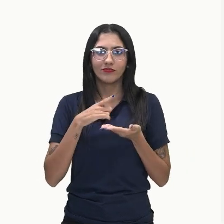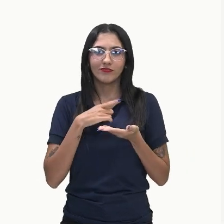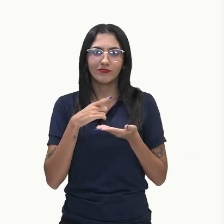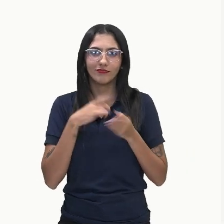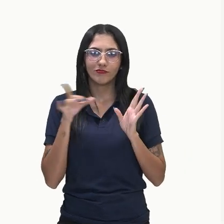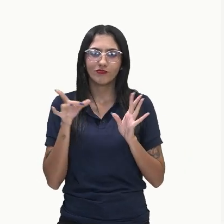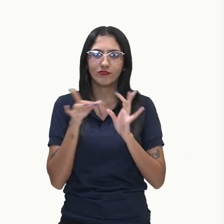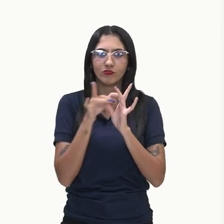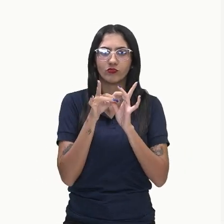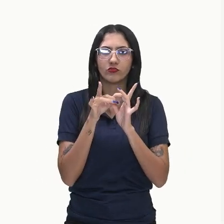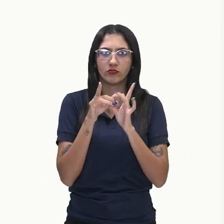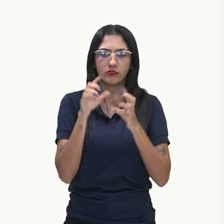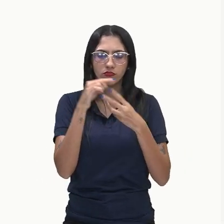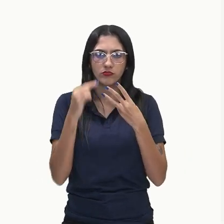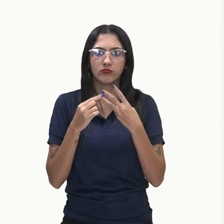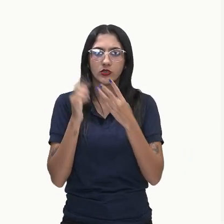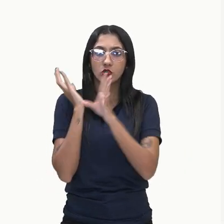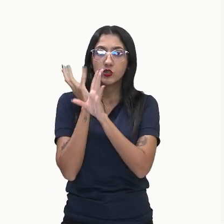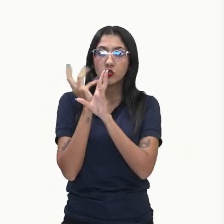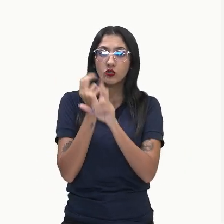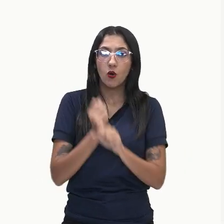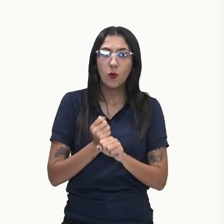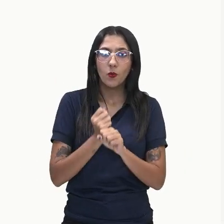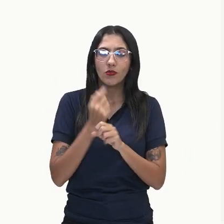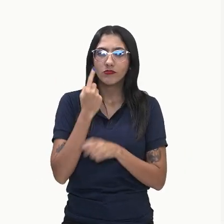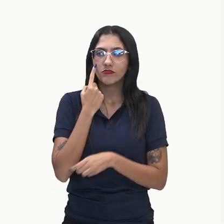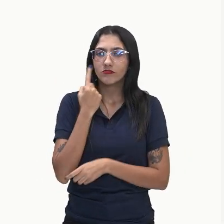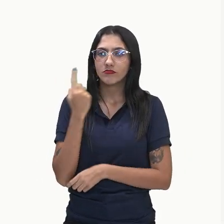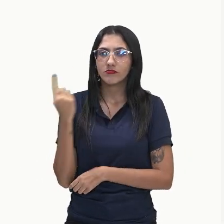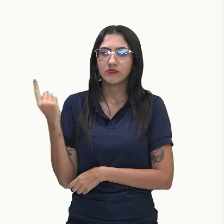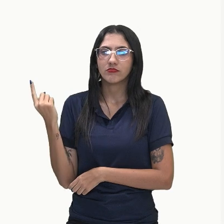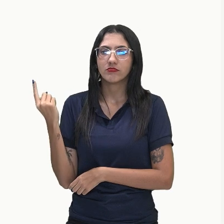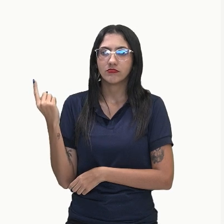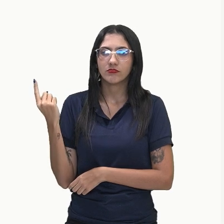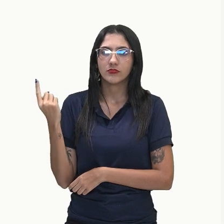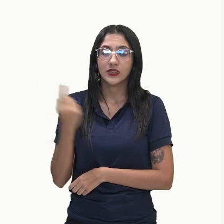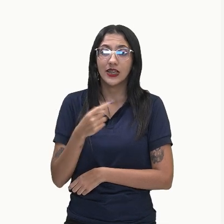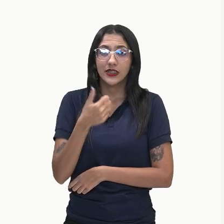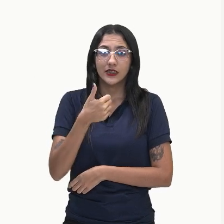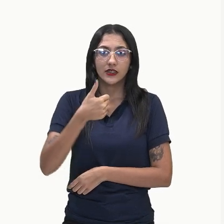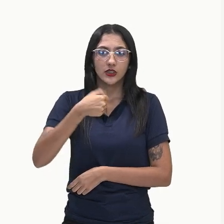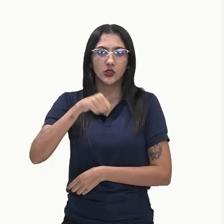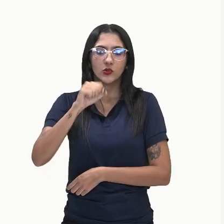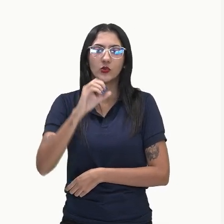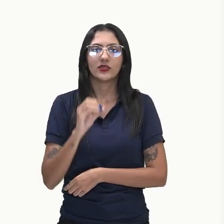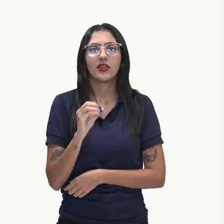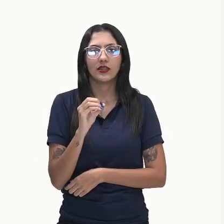juntamos os três, este resultado vai ser igual a